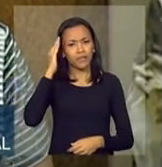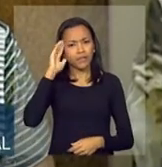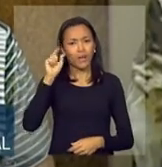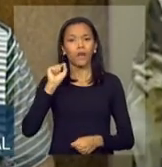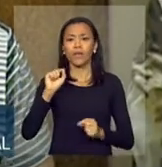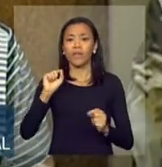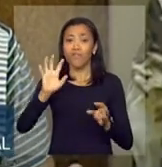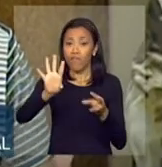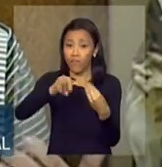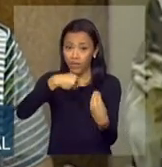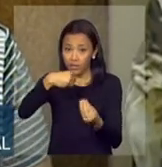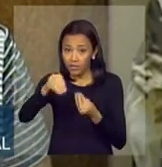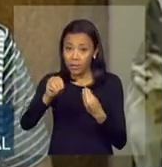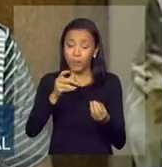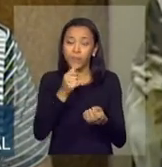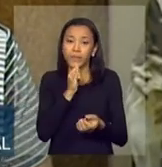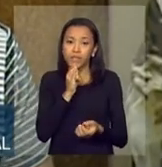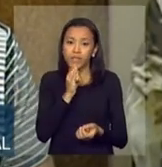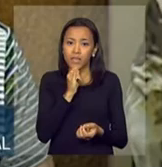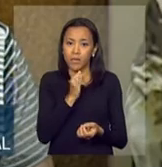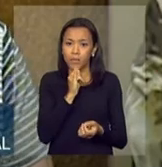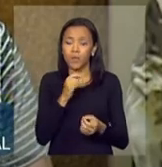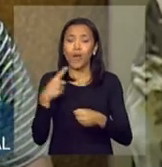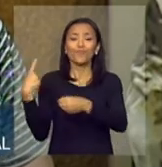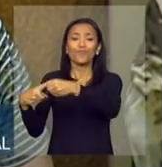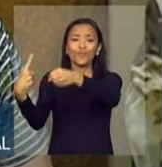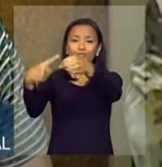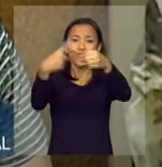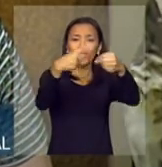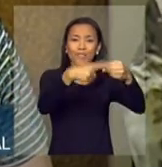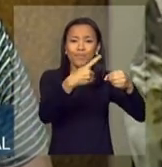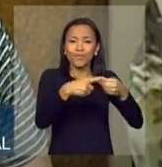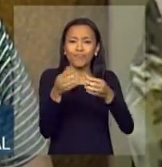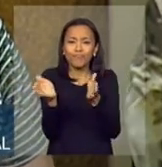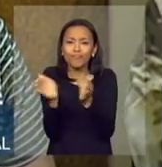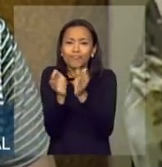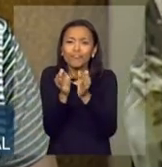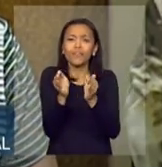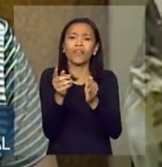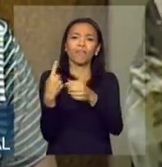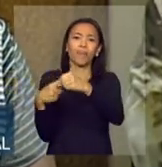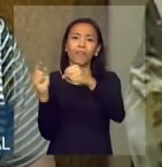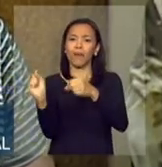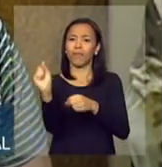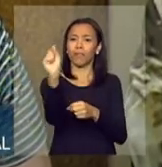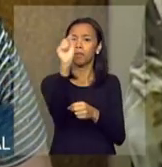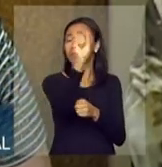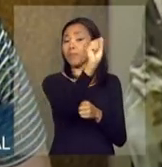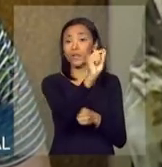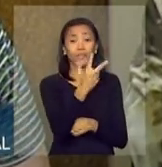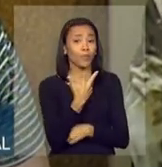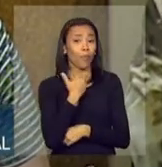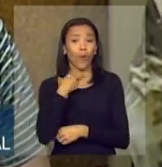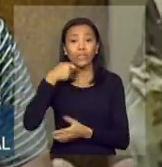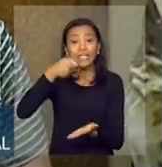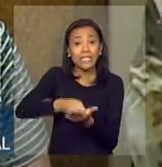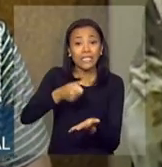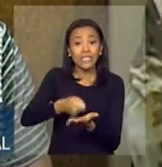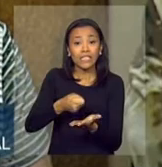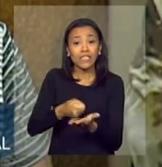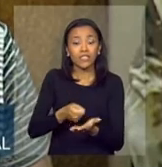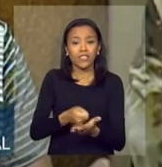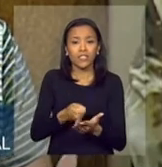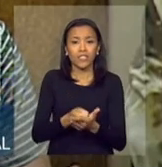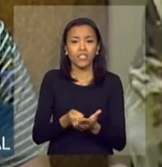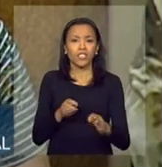flexibilização em relação, por exemplo, aos pequenos municípios que não podem ser exigido da mesma